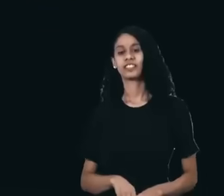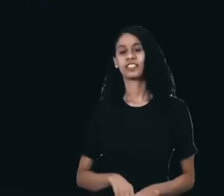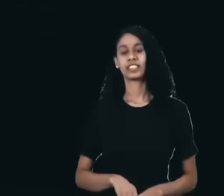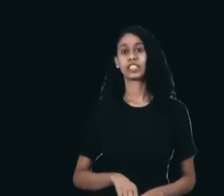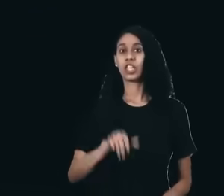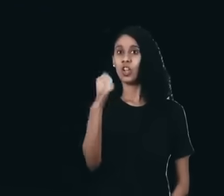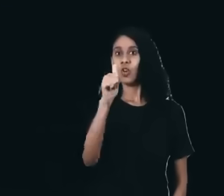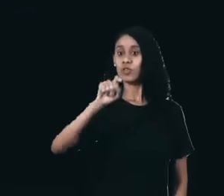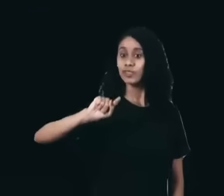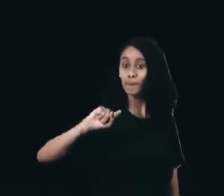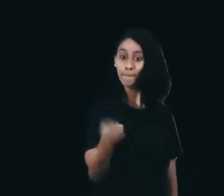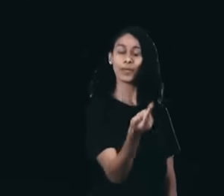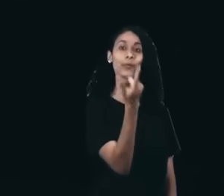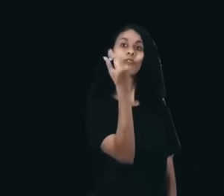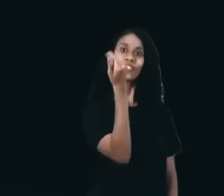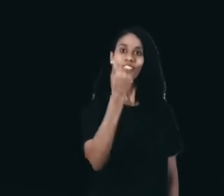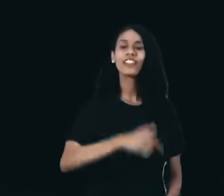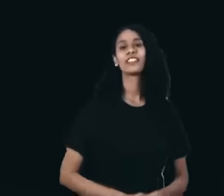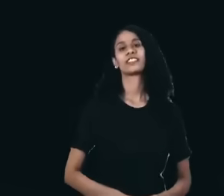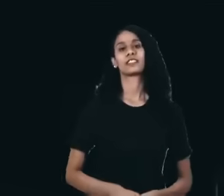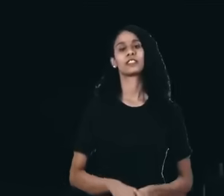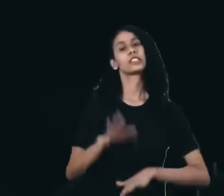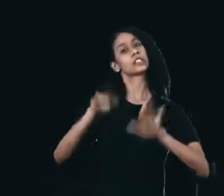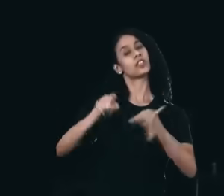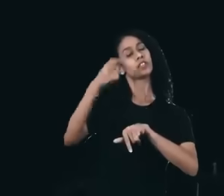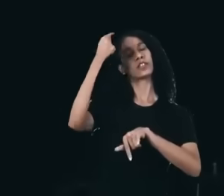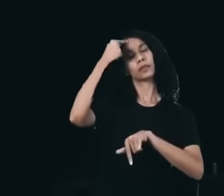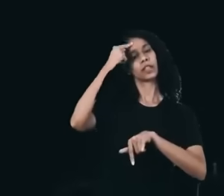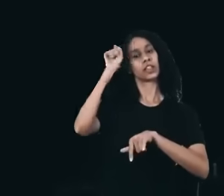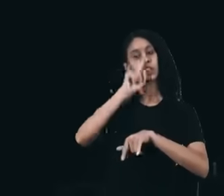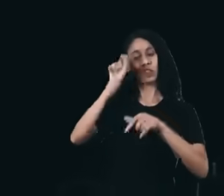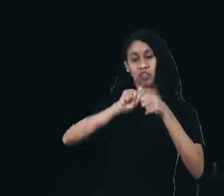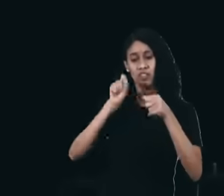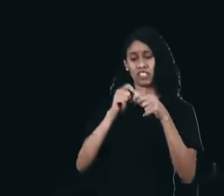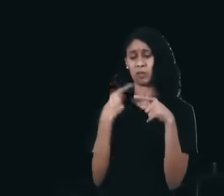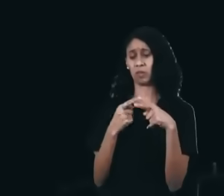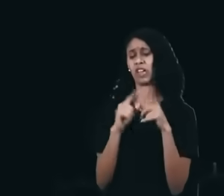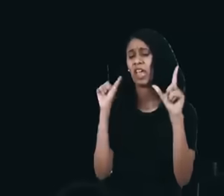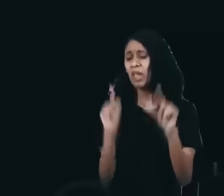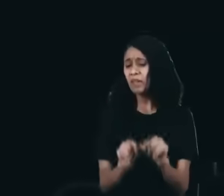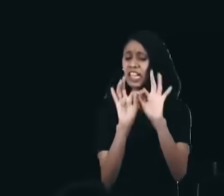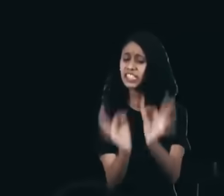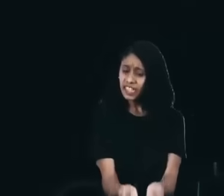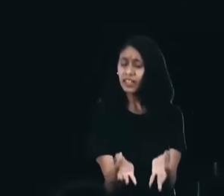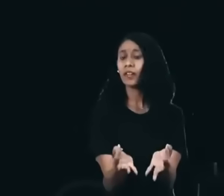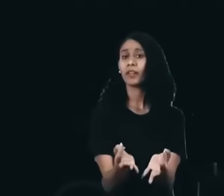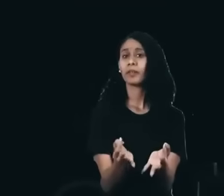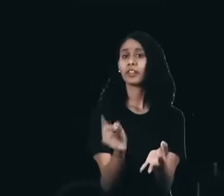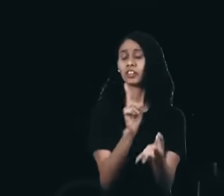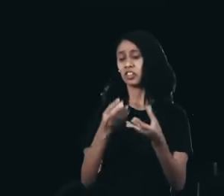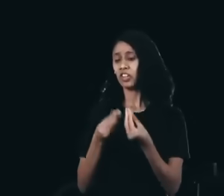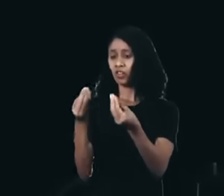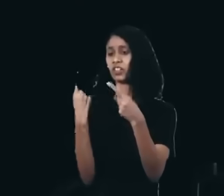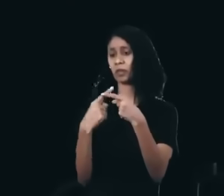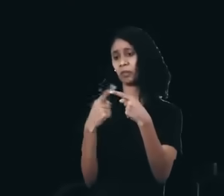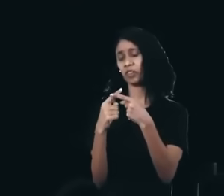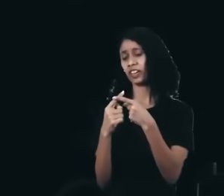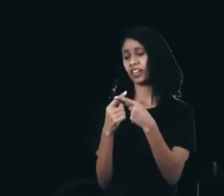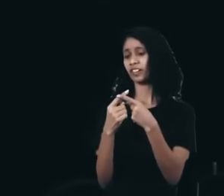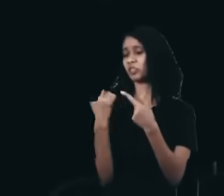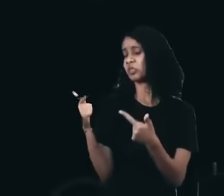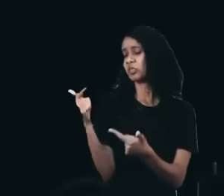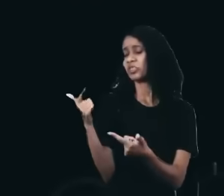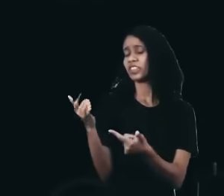11 mil dólares. Talvez você deixa de fazer porque você diz é pequeno. Você deixa de dar porque você acha